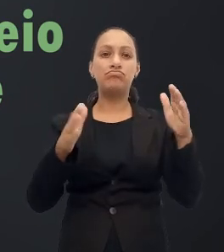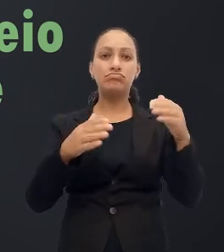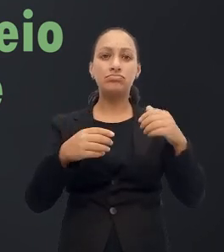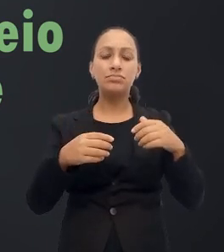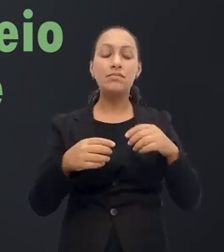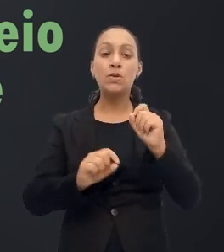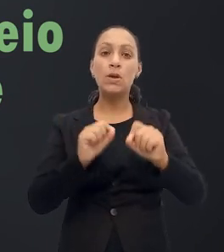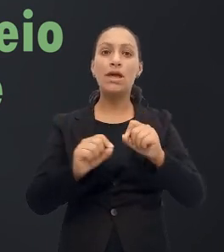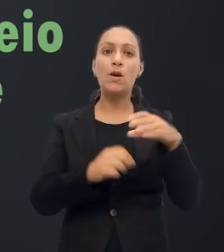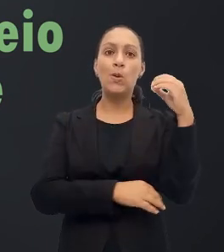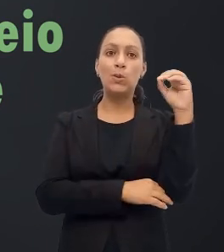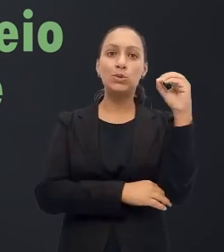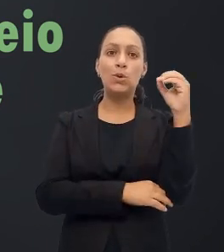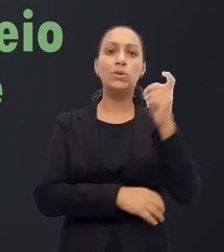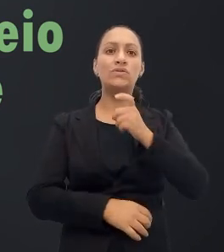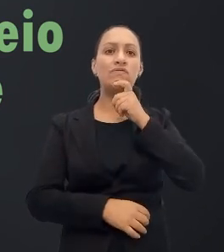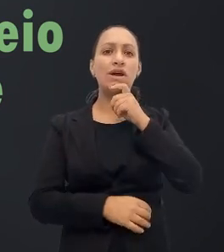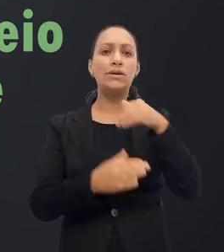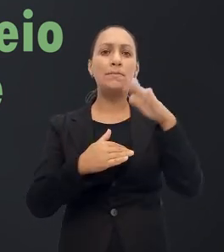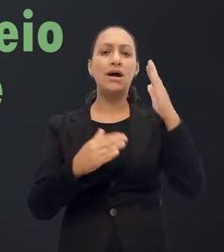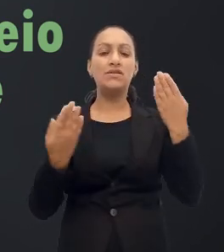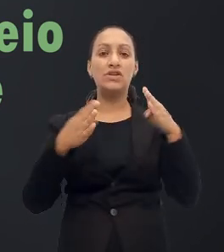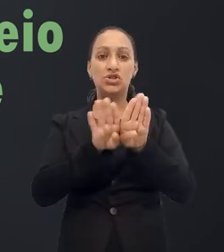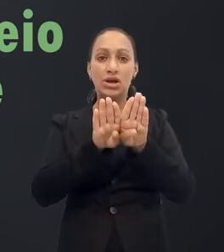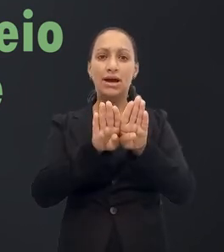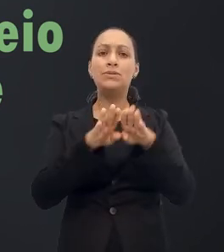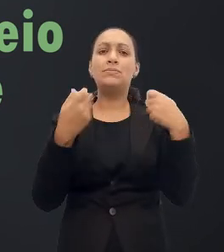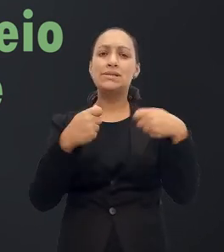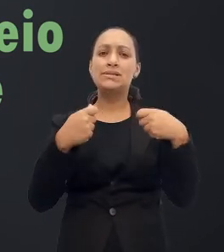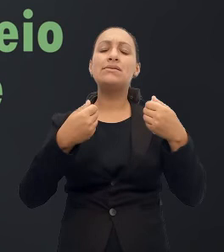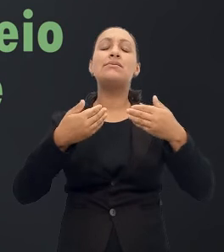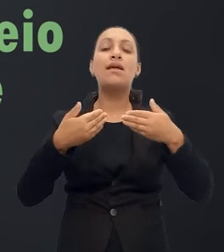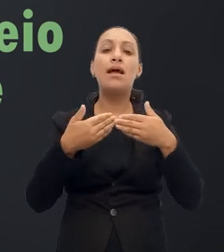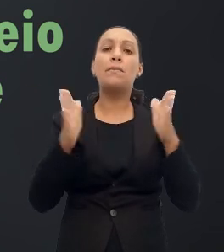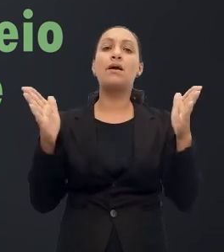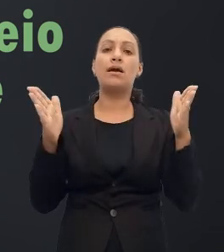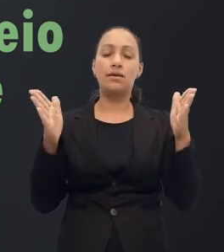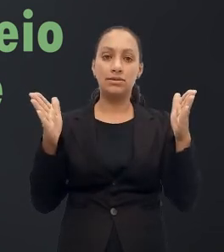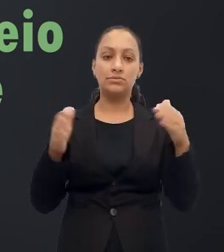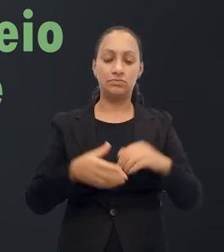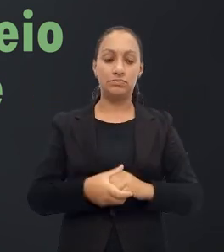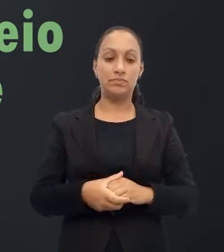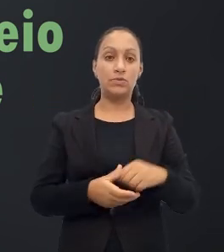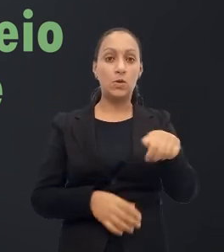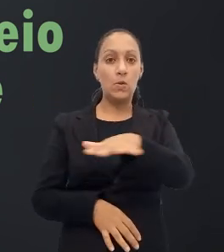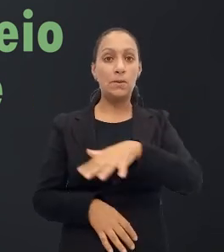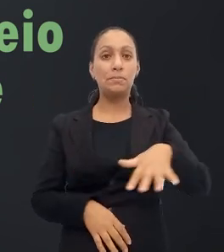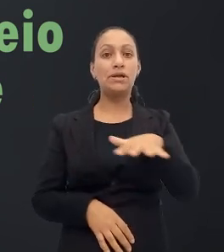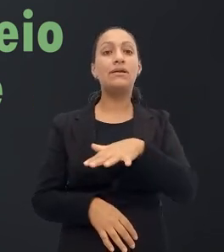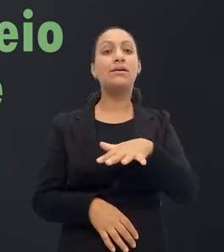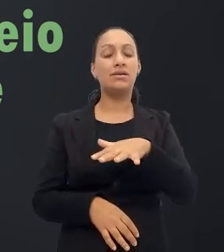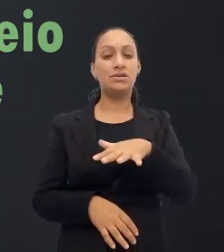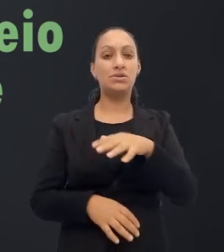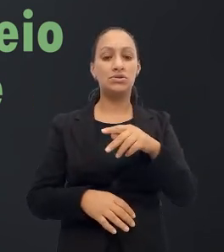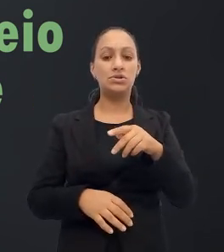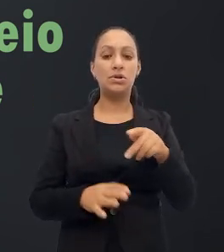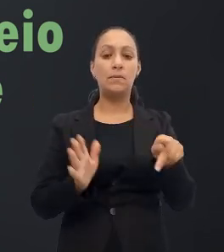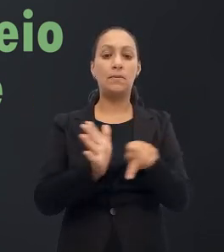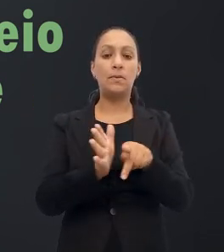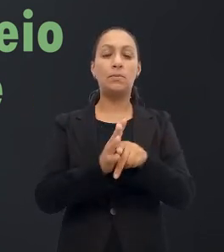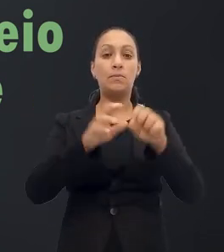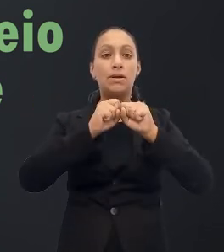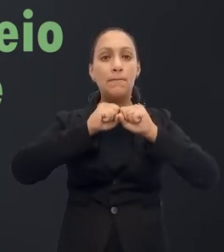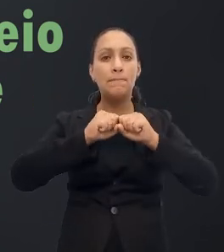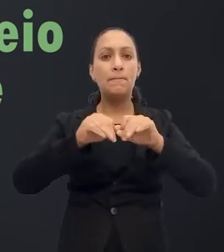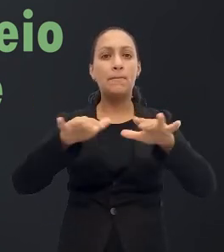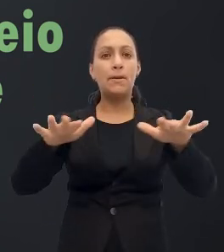são épocas em que a gente fica mais fechado em determinados locais, e que é o ambiente propício para a disseminação